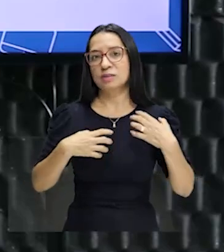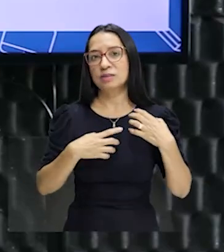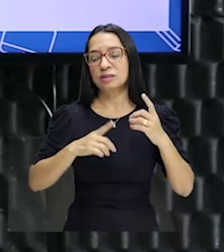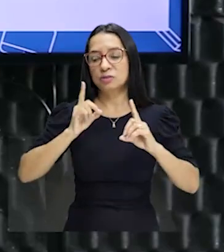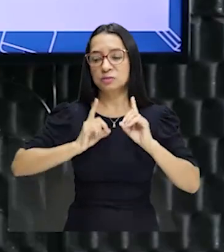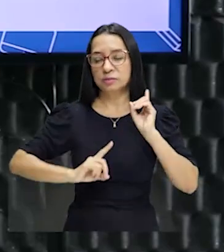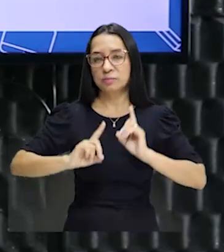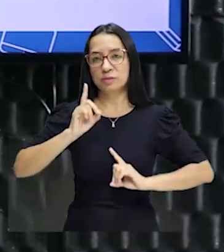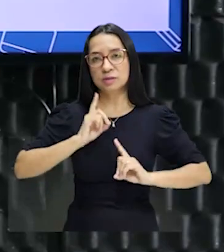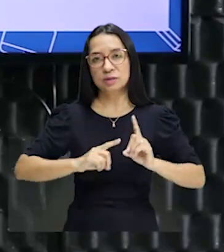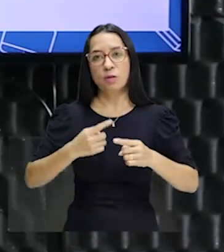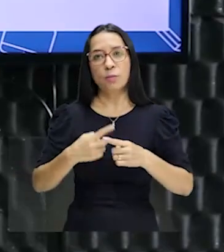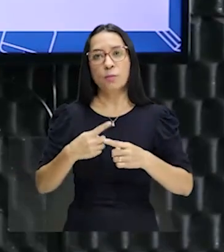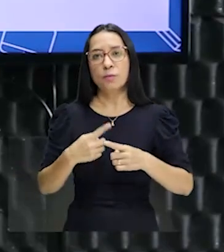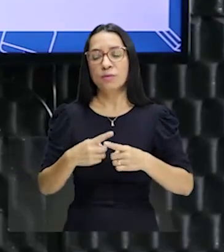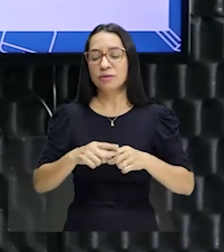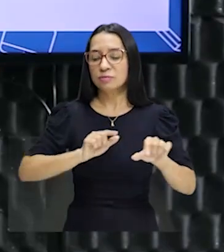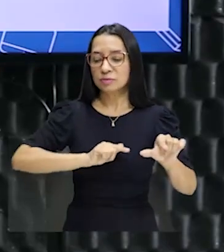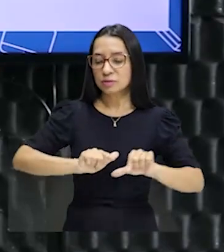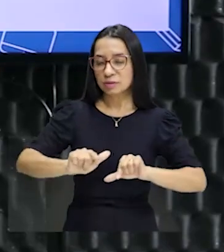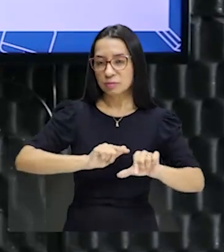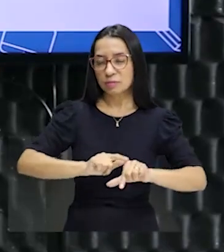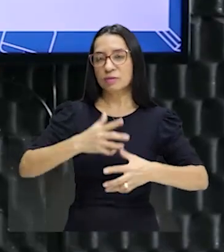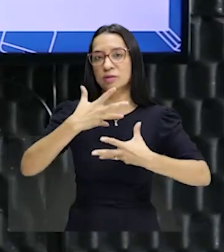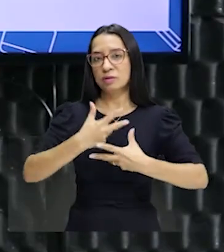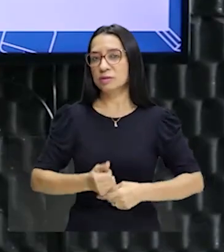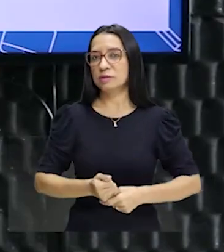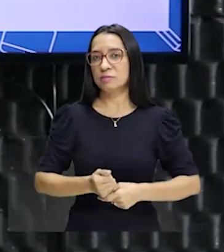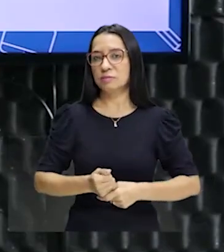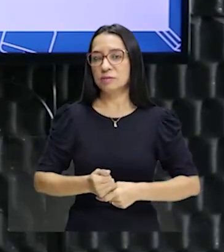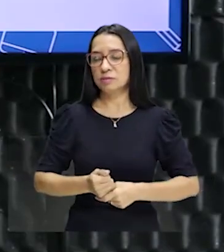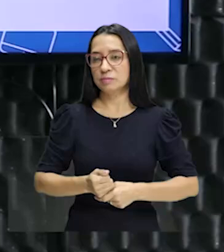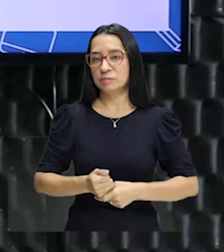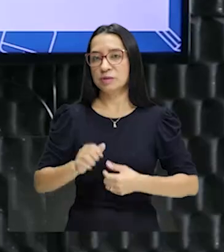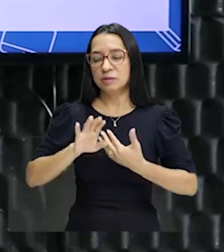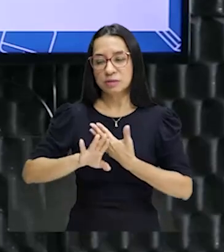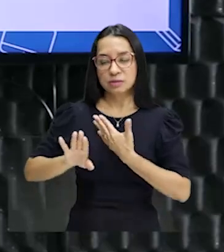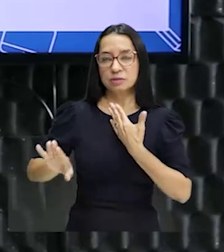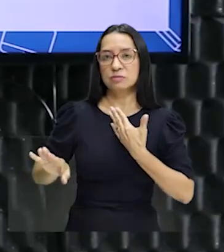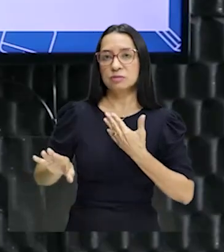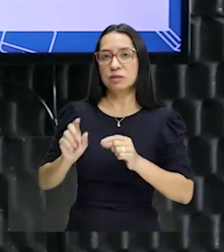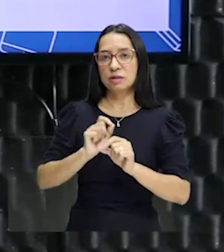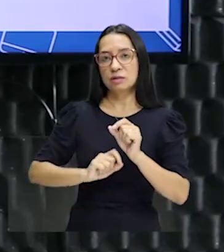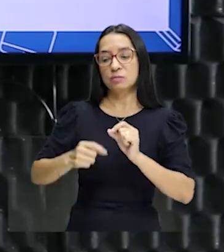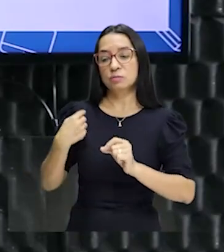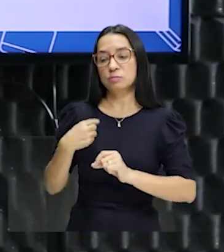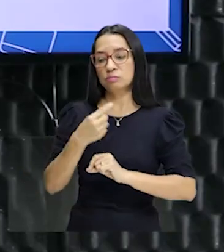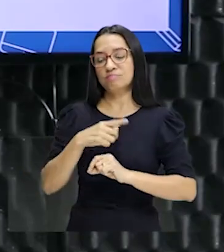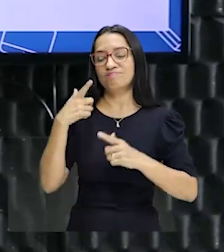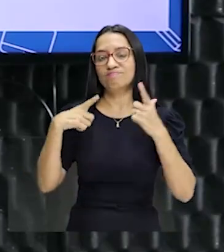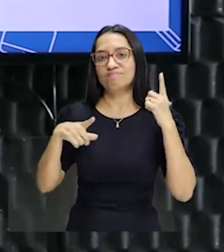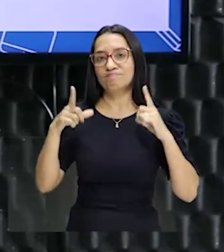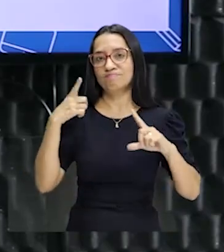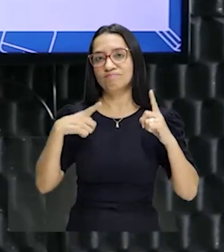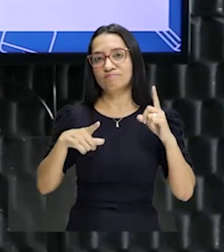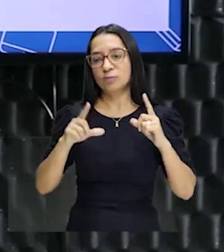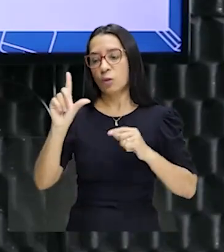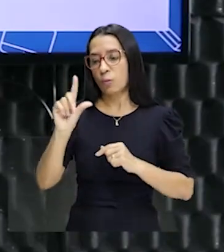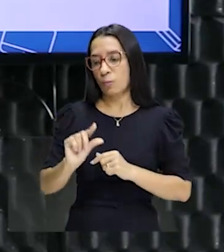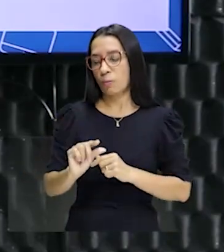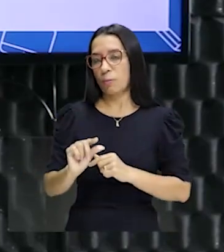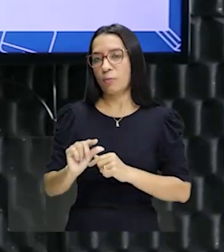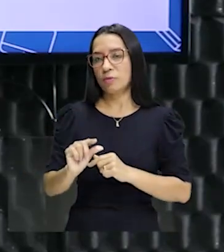depressão, por conta dessa carga de trabalho que nós recebemos e acabamos que deixando de lado um pouquinho do nosso lazer, um pouquinho